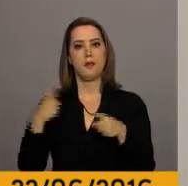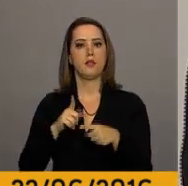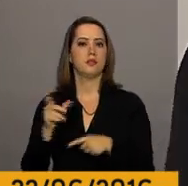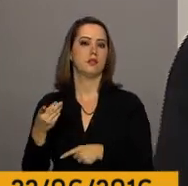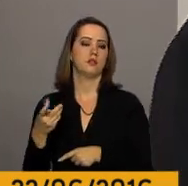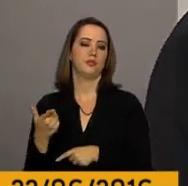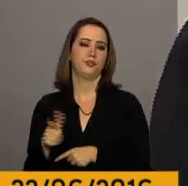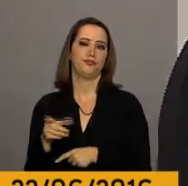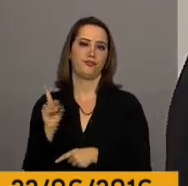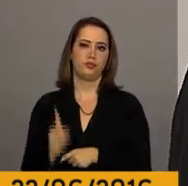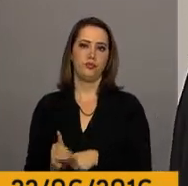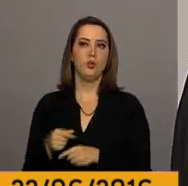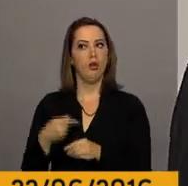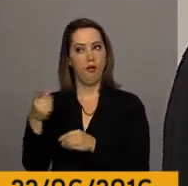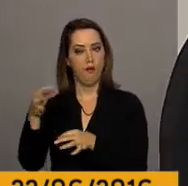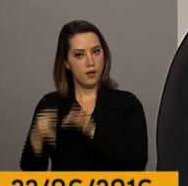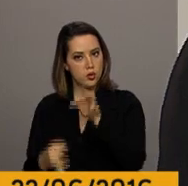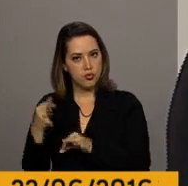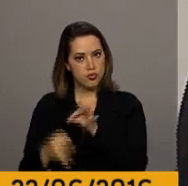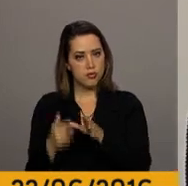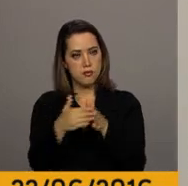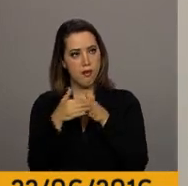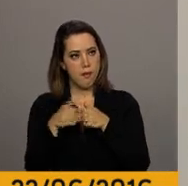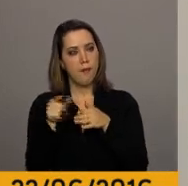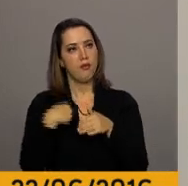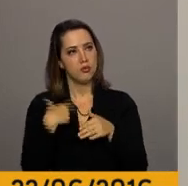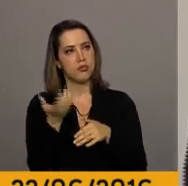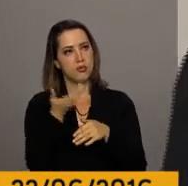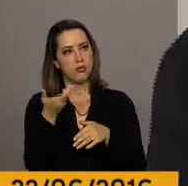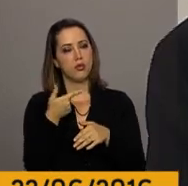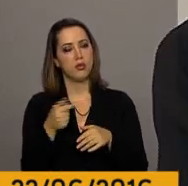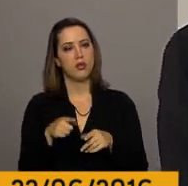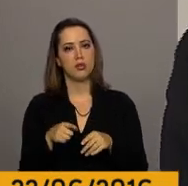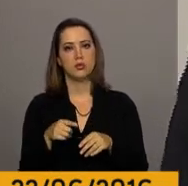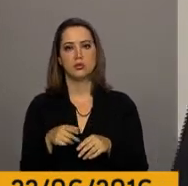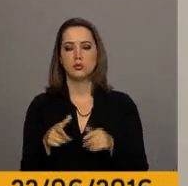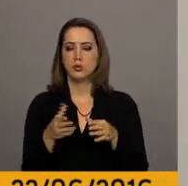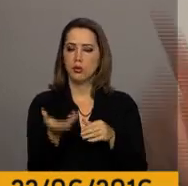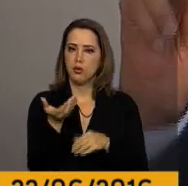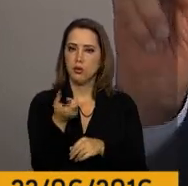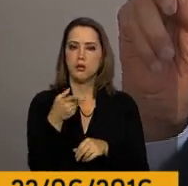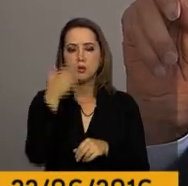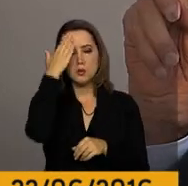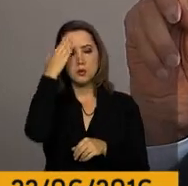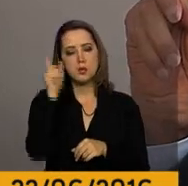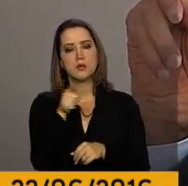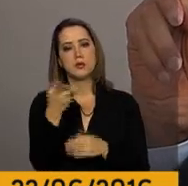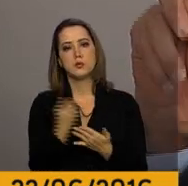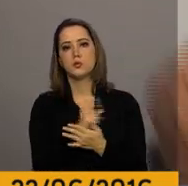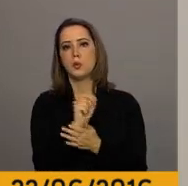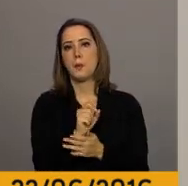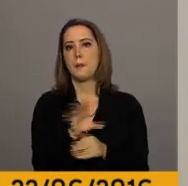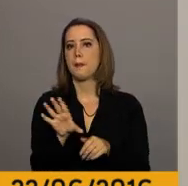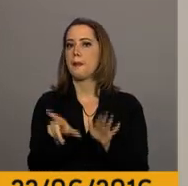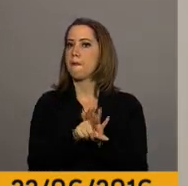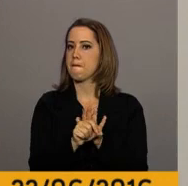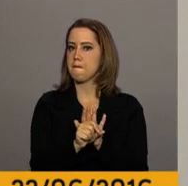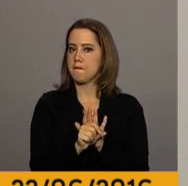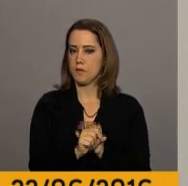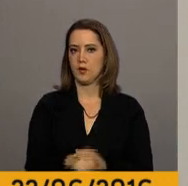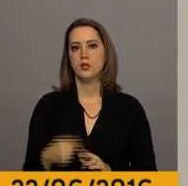Legislativo ou mesmo do executivo eu venho aqui ao judiciário pleitear definição desta mora mas nós fomos mais além